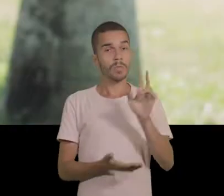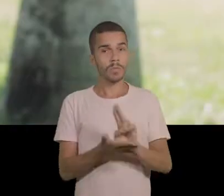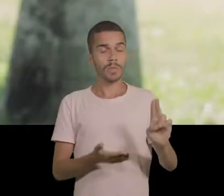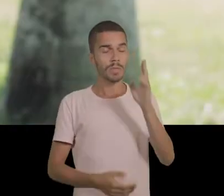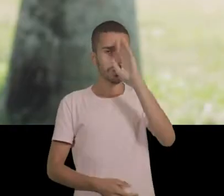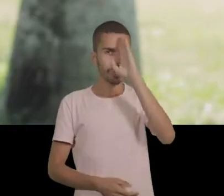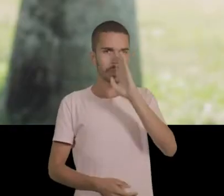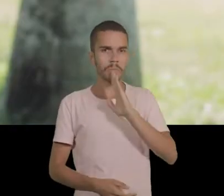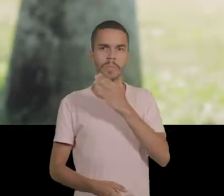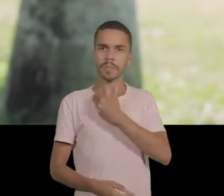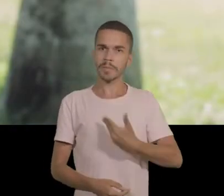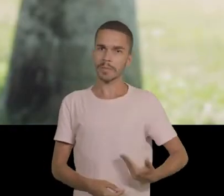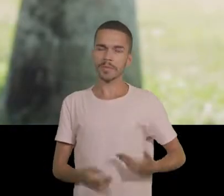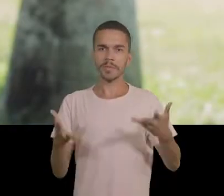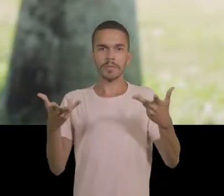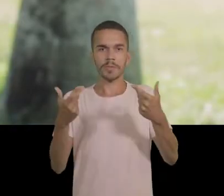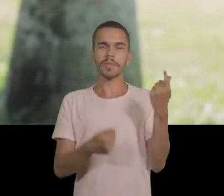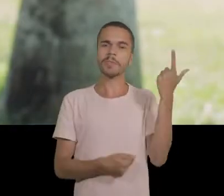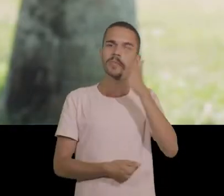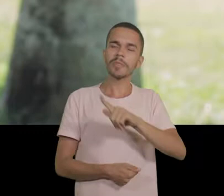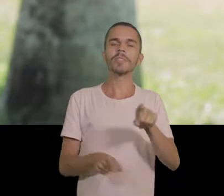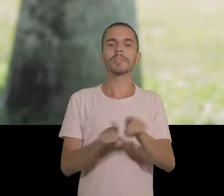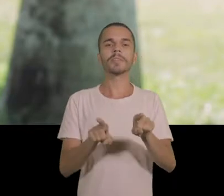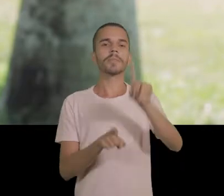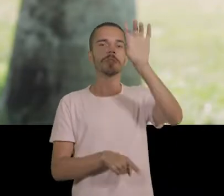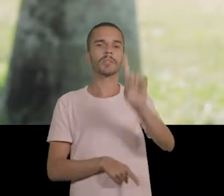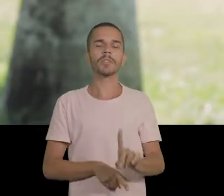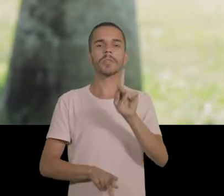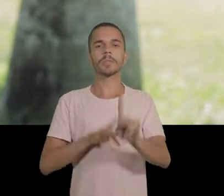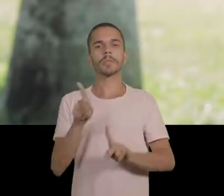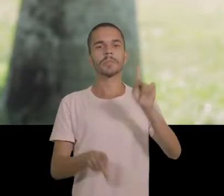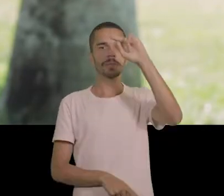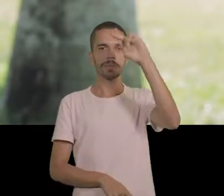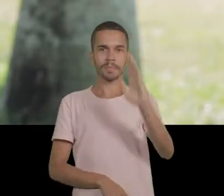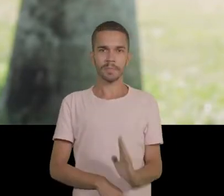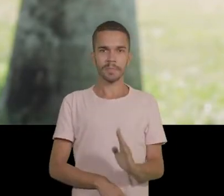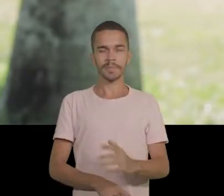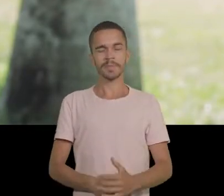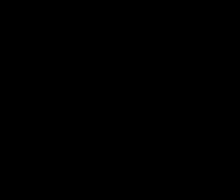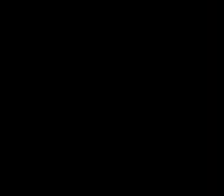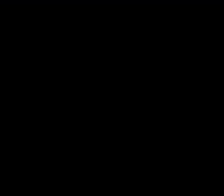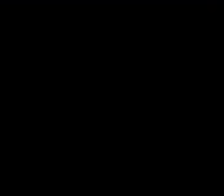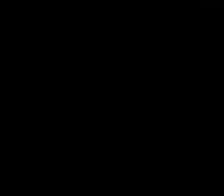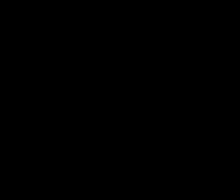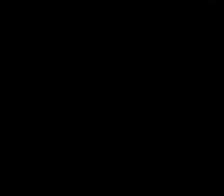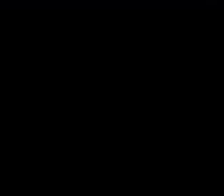bom. Universidade pública, gratuita e de qualidade. Conquista e direito do povo brasileiro.